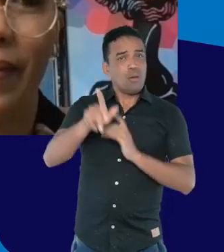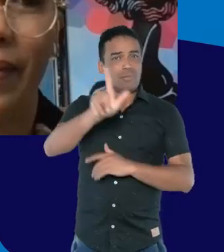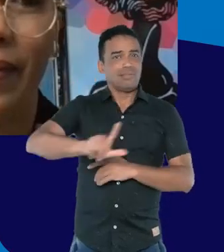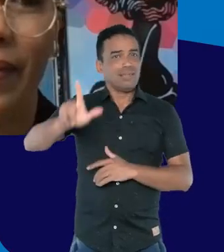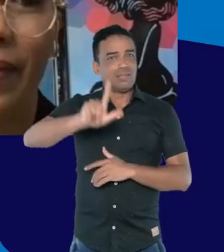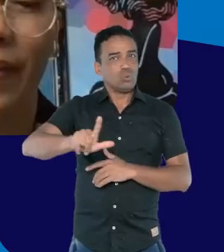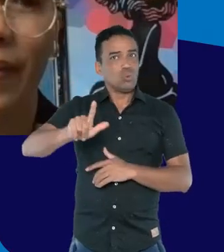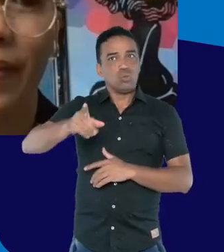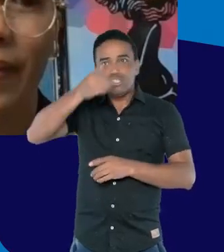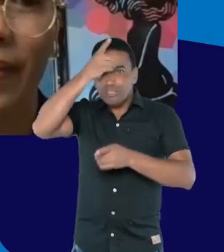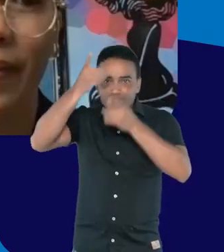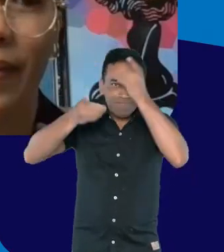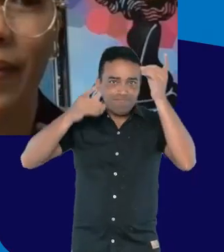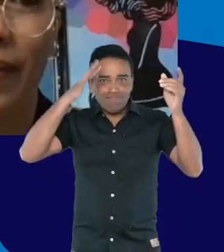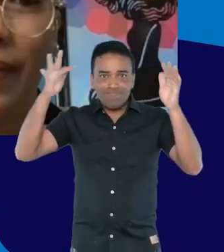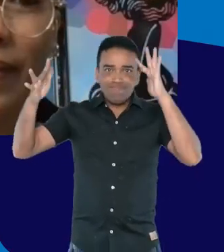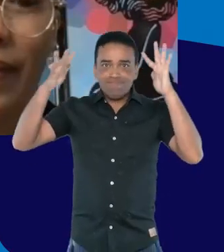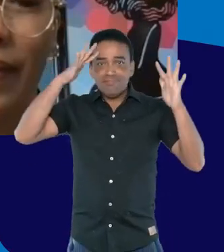de ficção